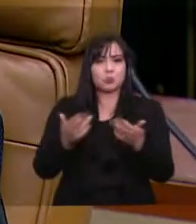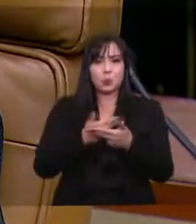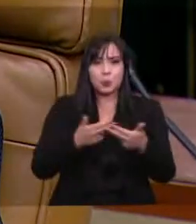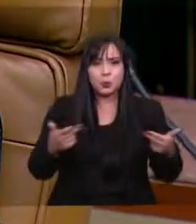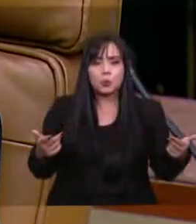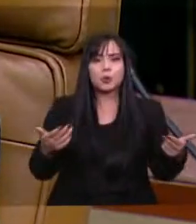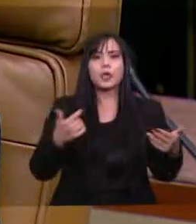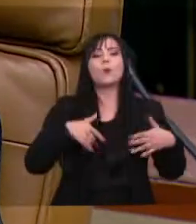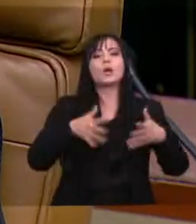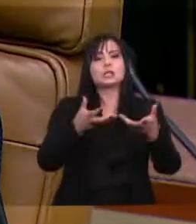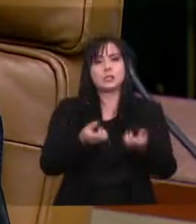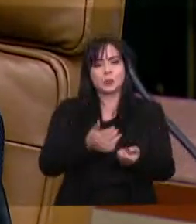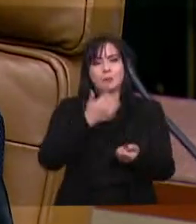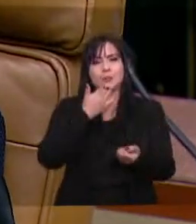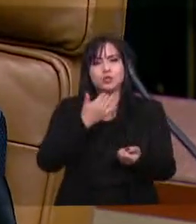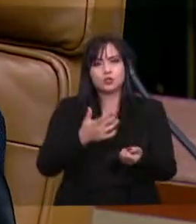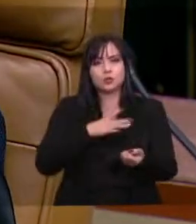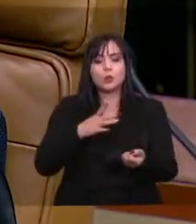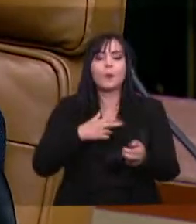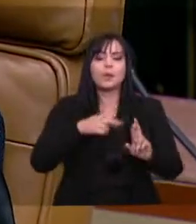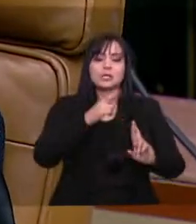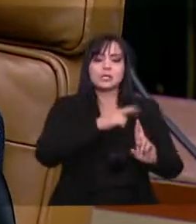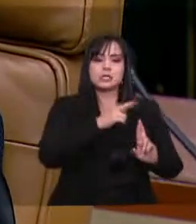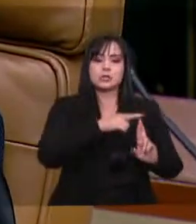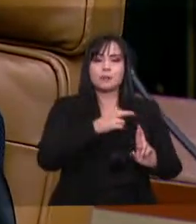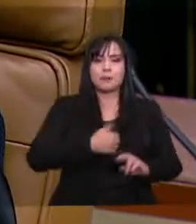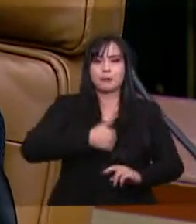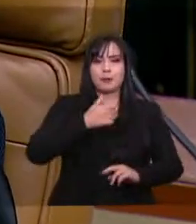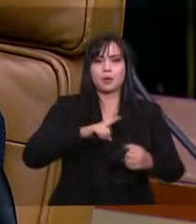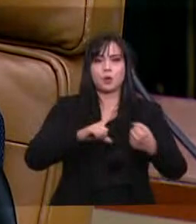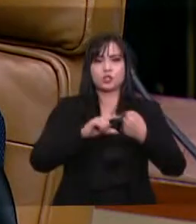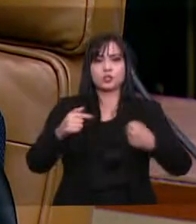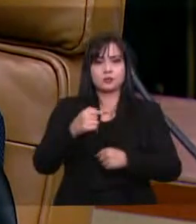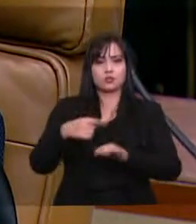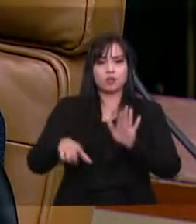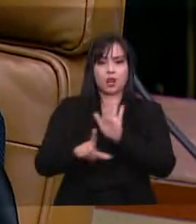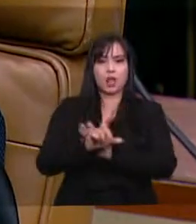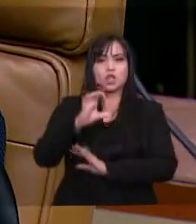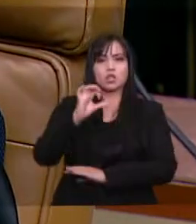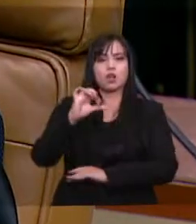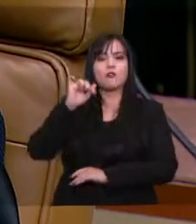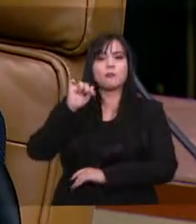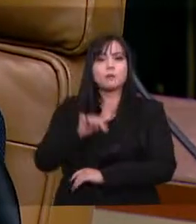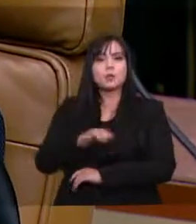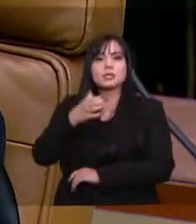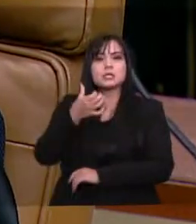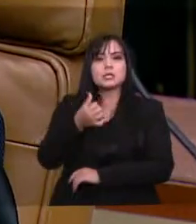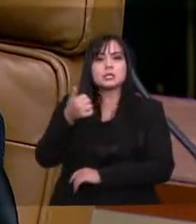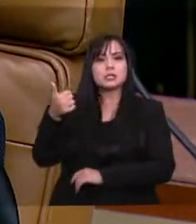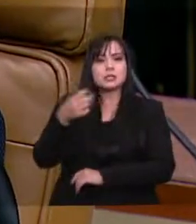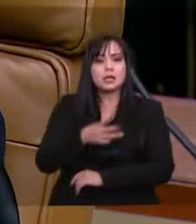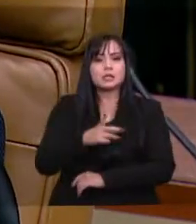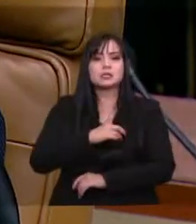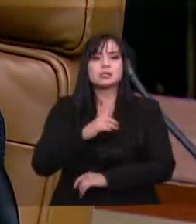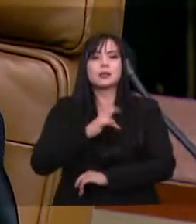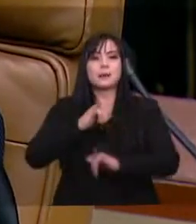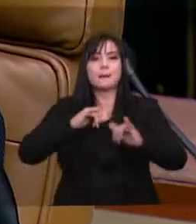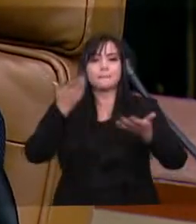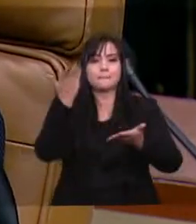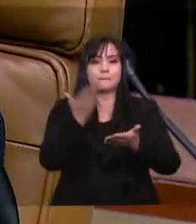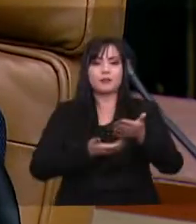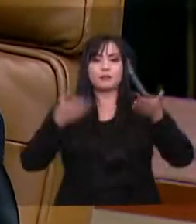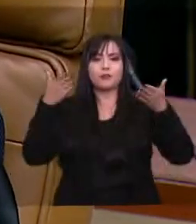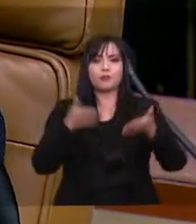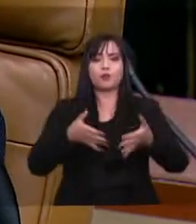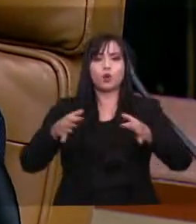acolhe o pedido Com base no ensino primeiro do artigo 7º da lei 9.613 decreto a perda